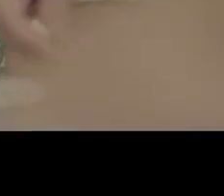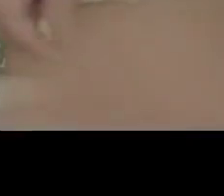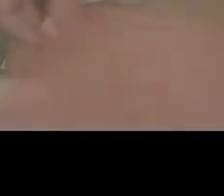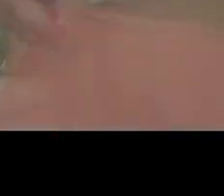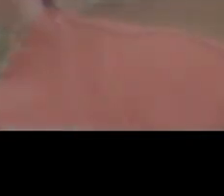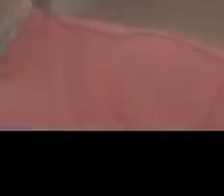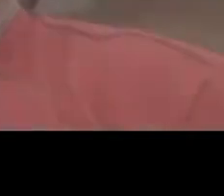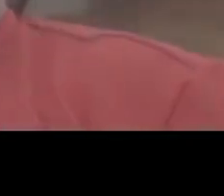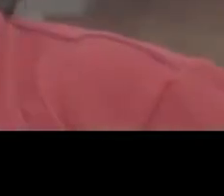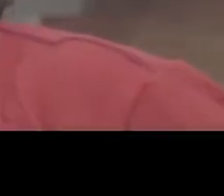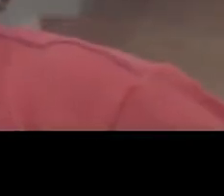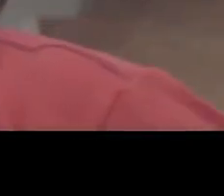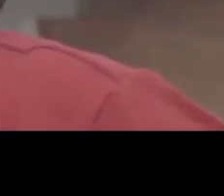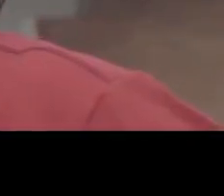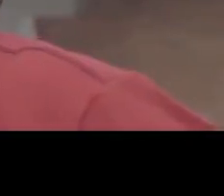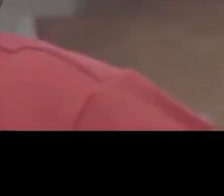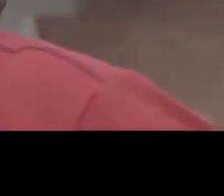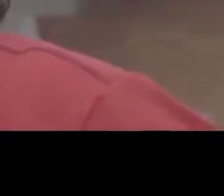tempos de aprendizagem.